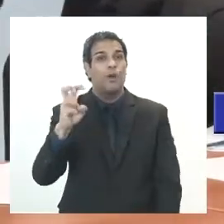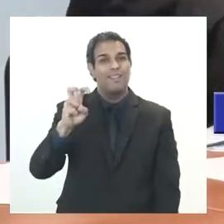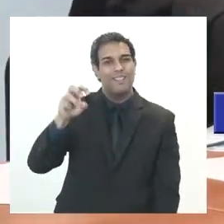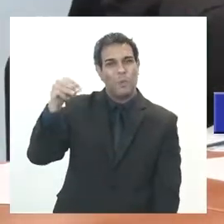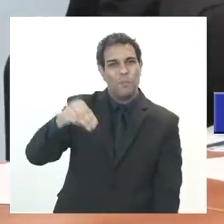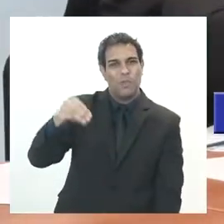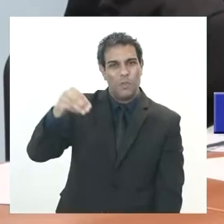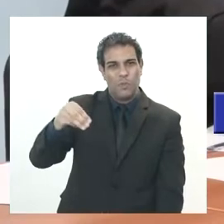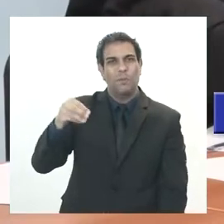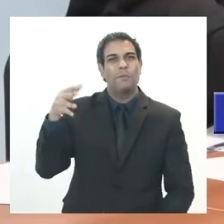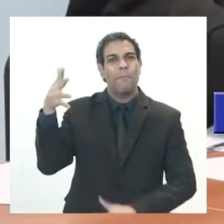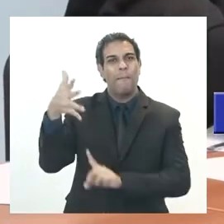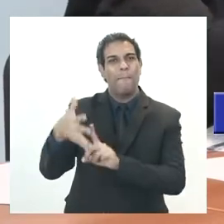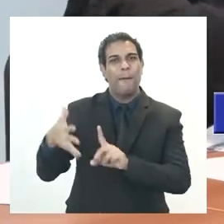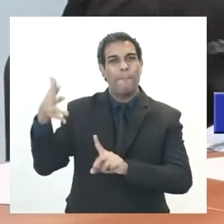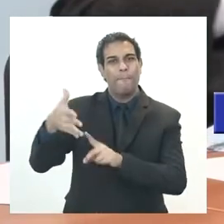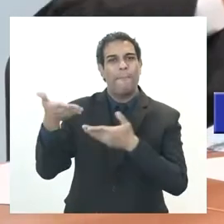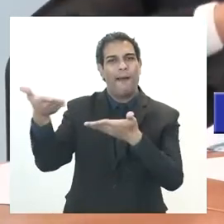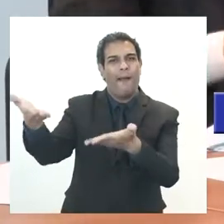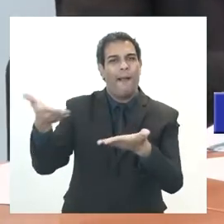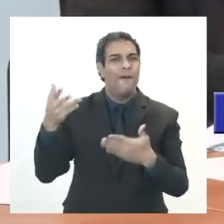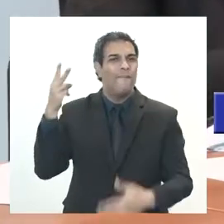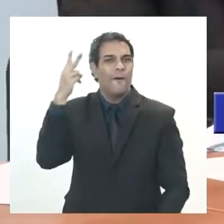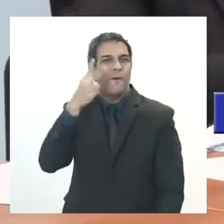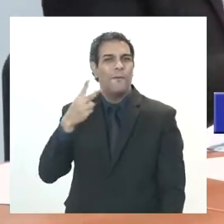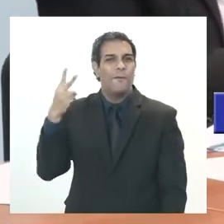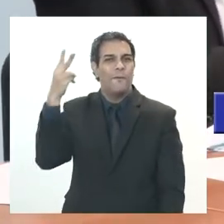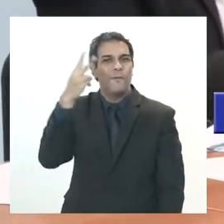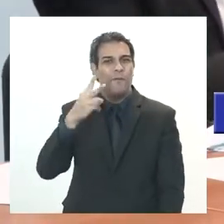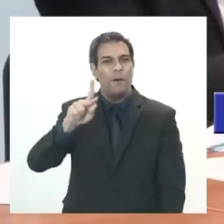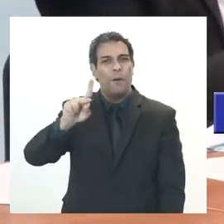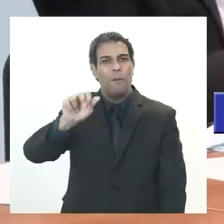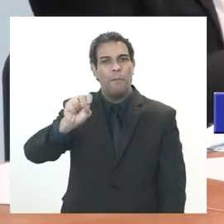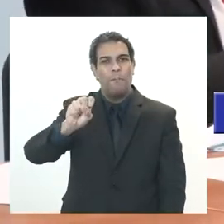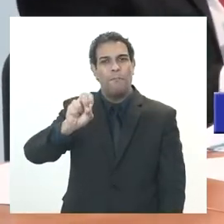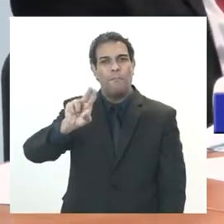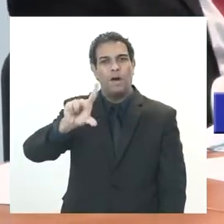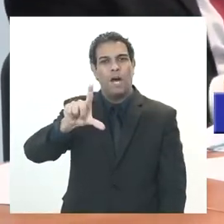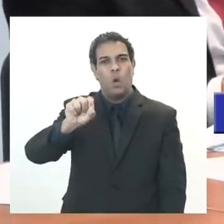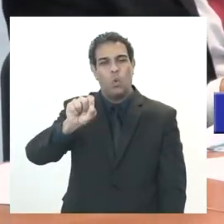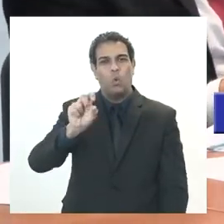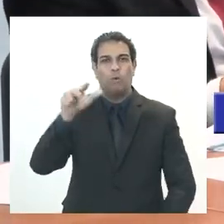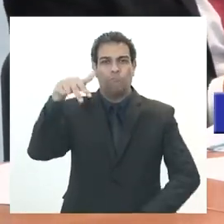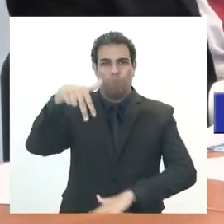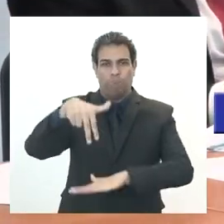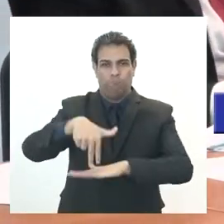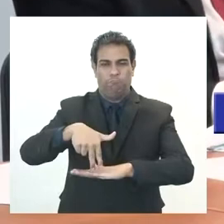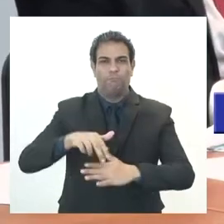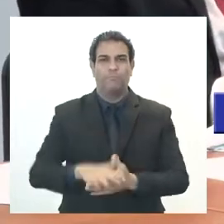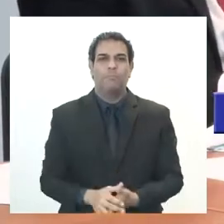obviamente e o erro bom dia a todos e todas